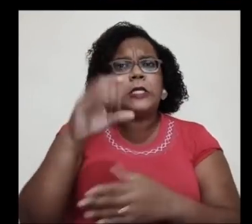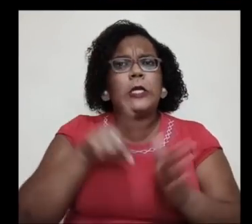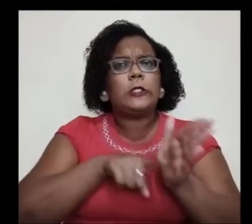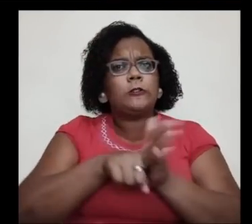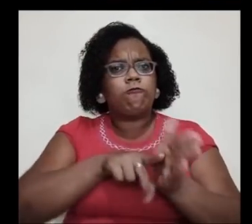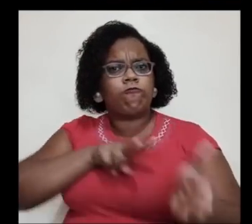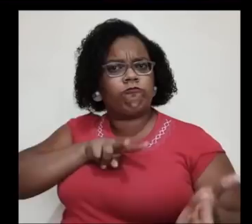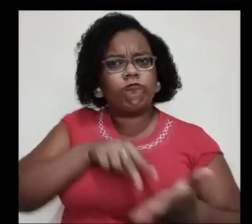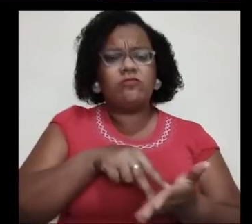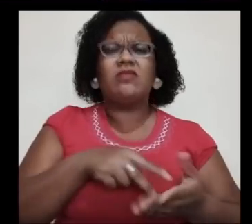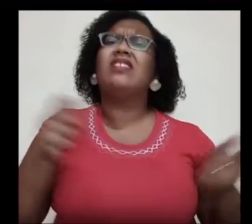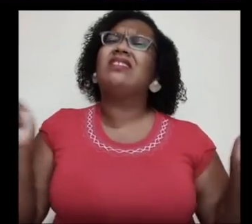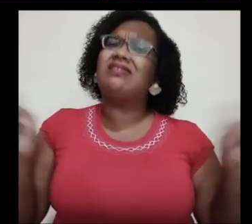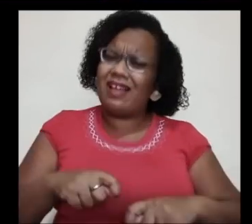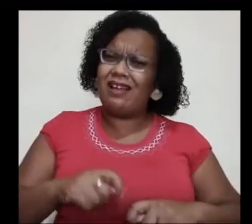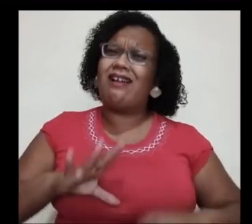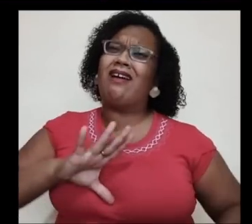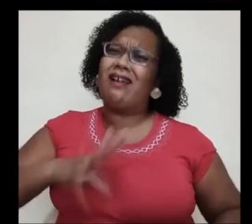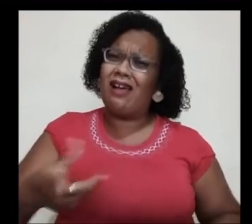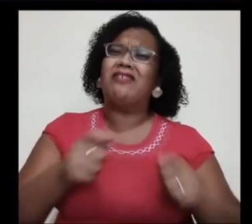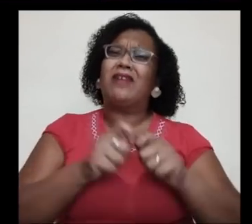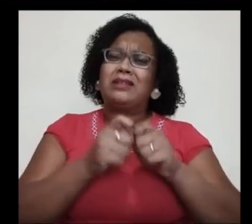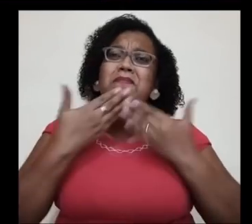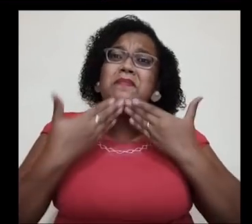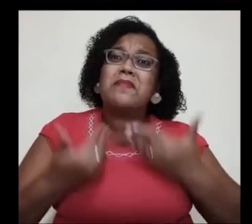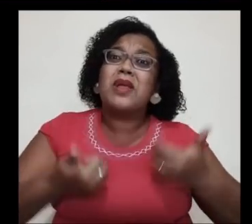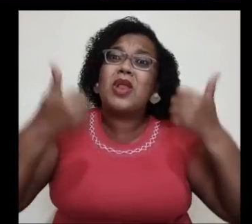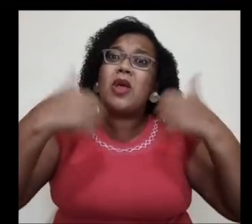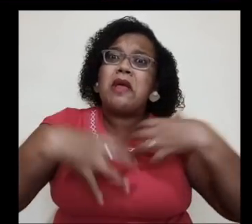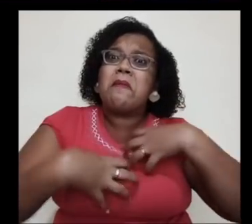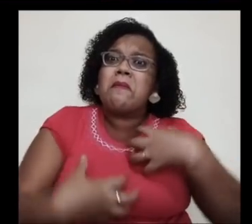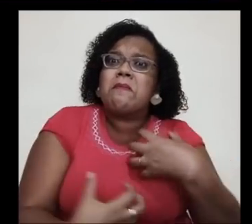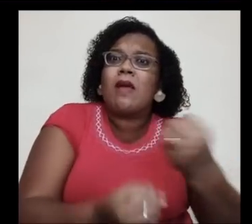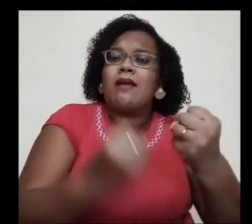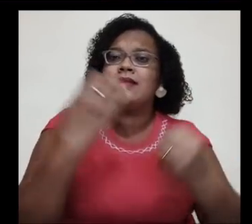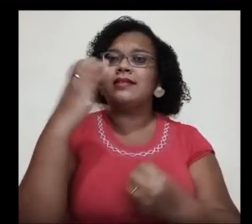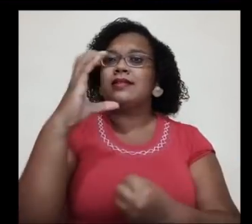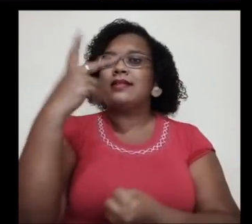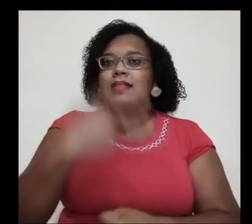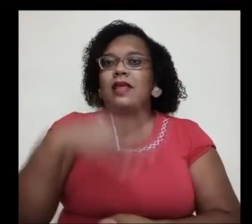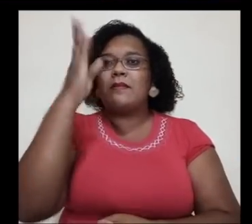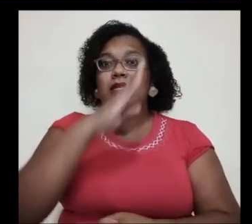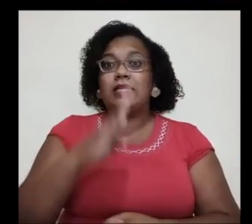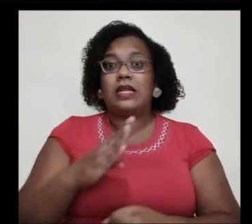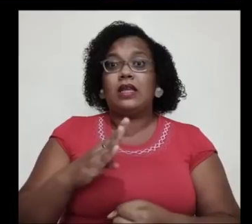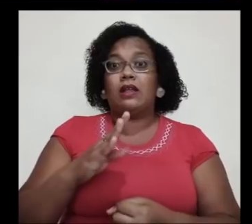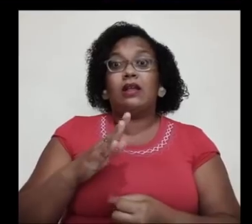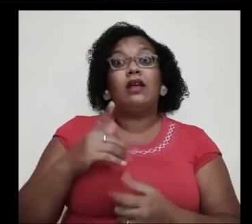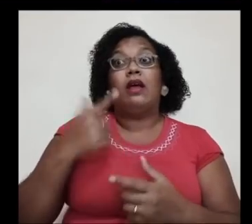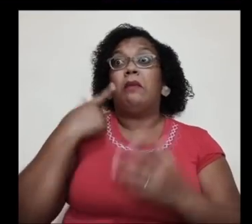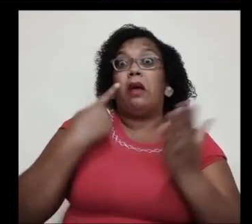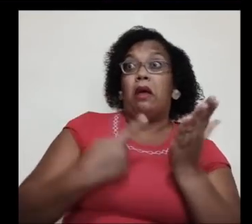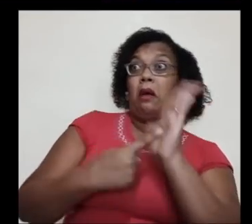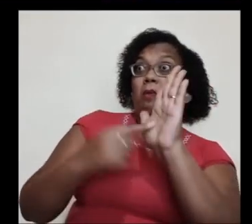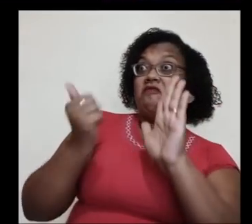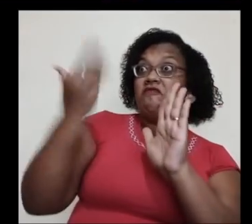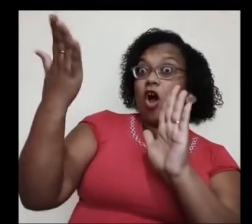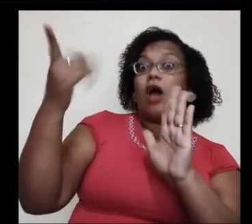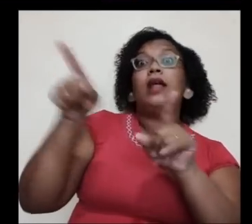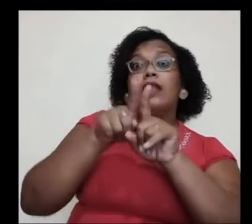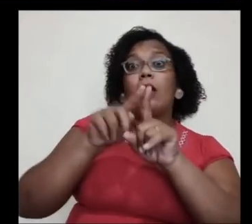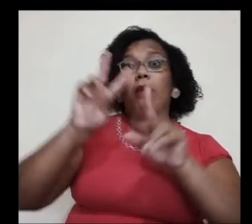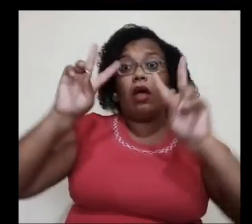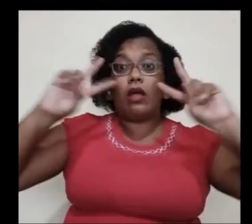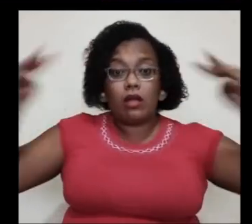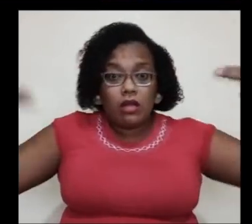tanto para fora quanto para dentro, essa conexão com a inovação tecnológica e social e com os problemas e potencialidades do